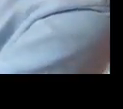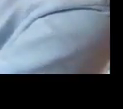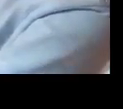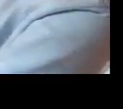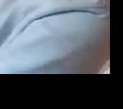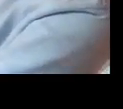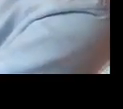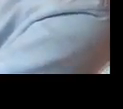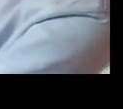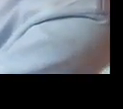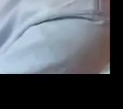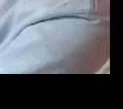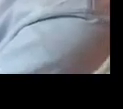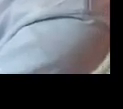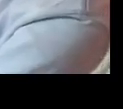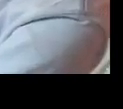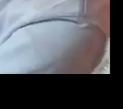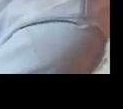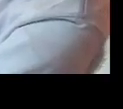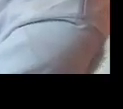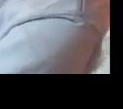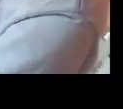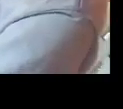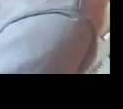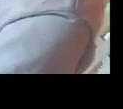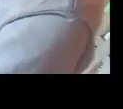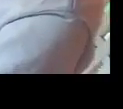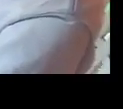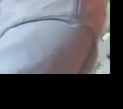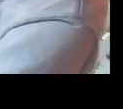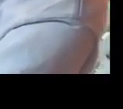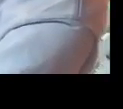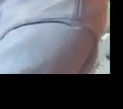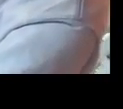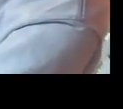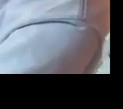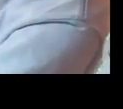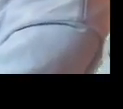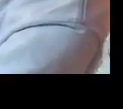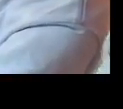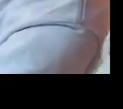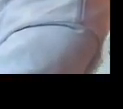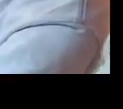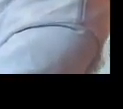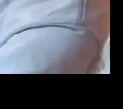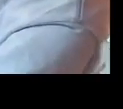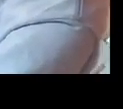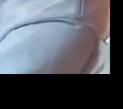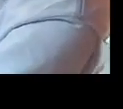serpente começou a perseguir